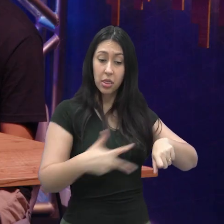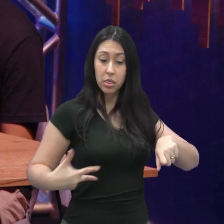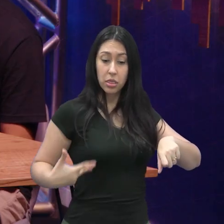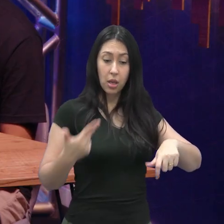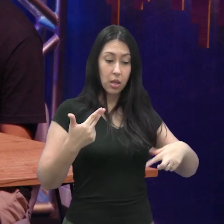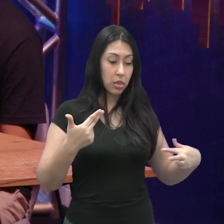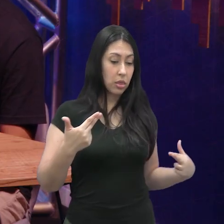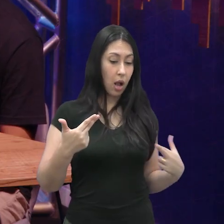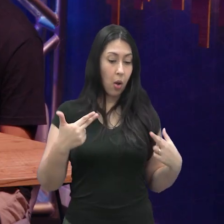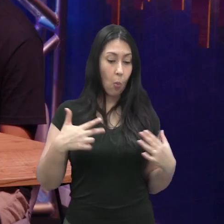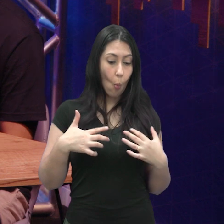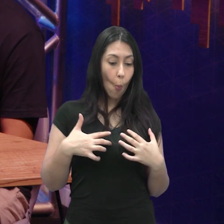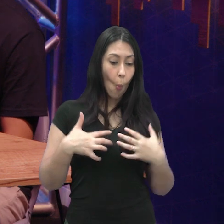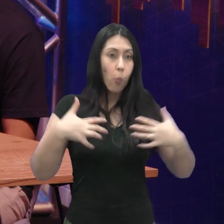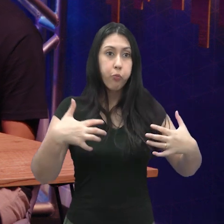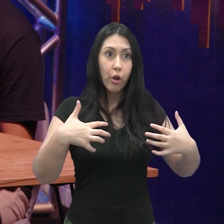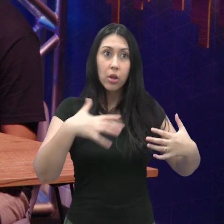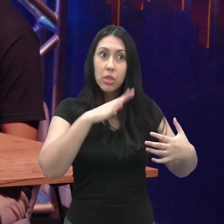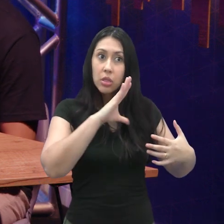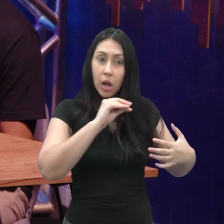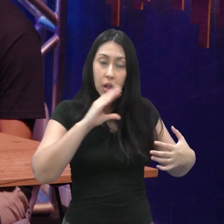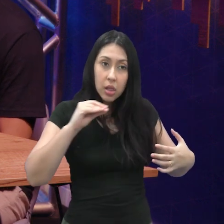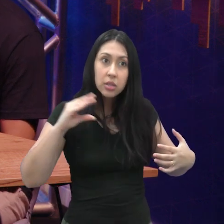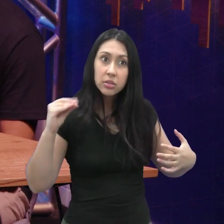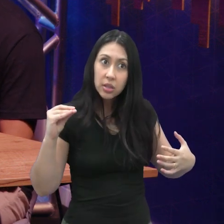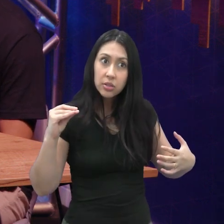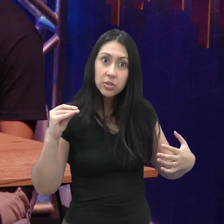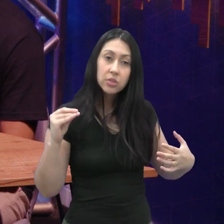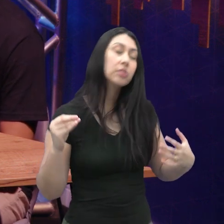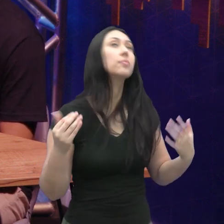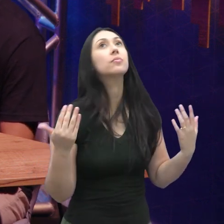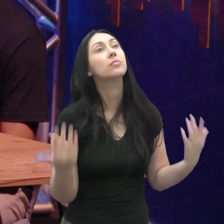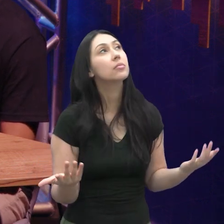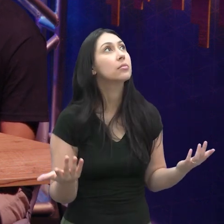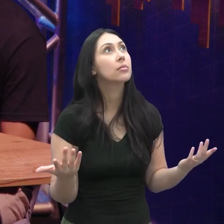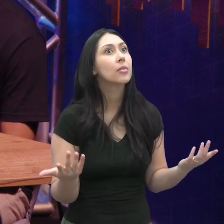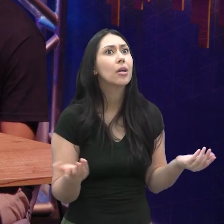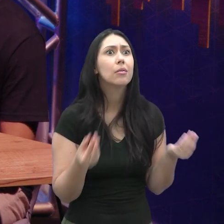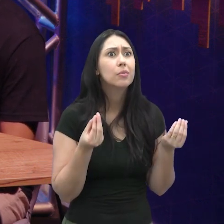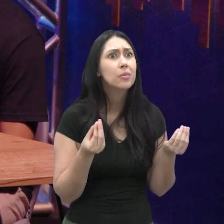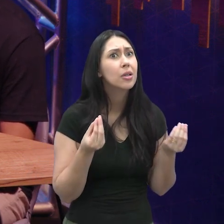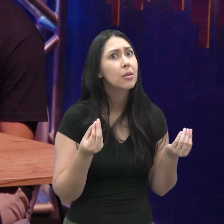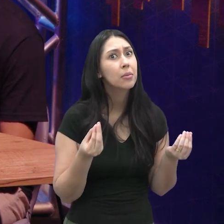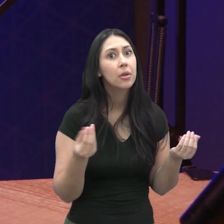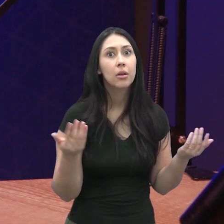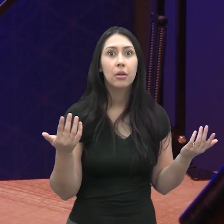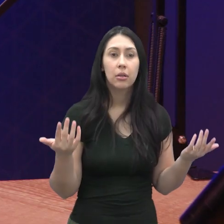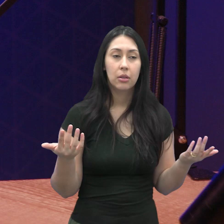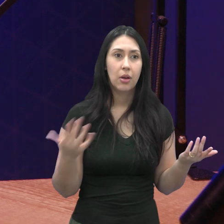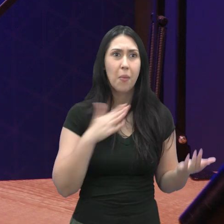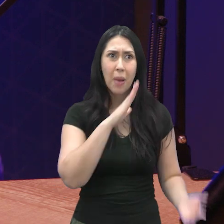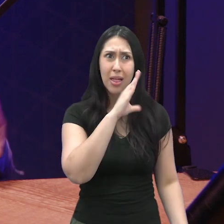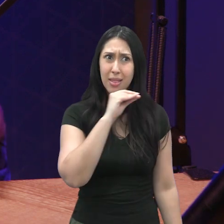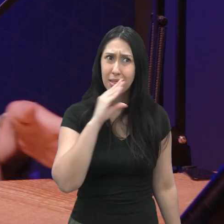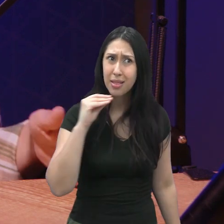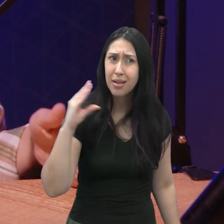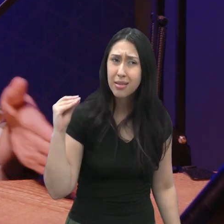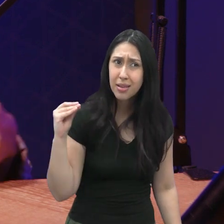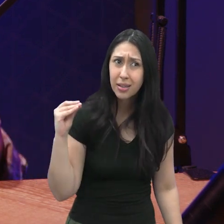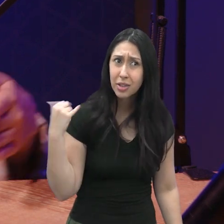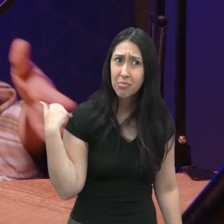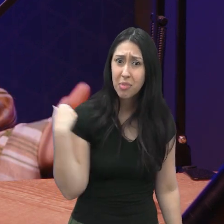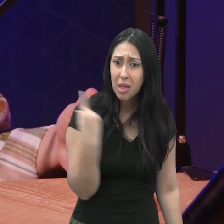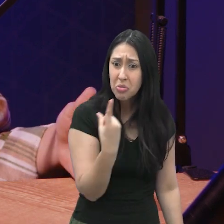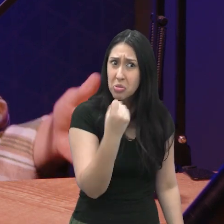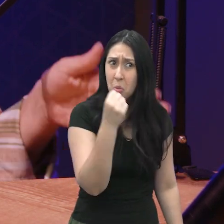fazendo procedimentos cirúrgicos em adolescentes, e daí aumento de mama. Então, poxa vida, gente, uma adolescente, uma